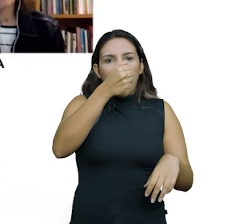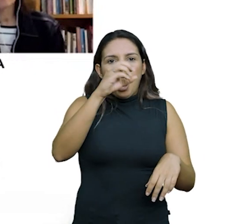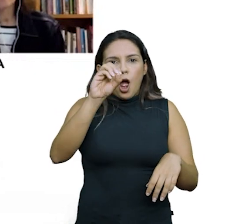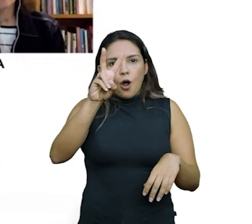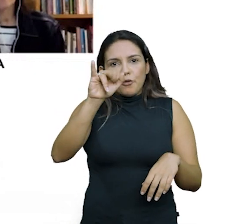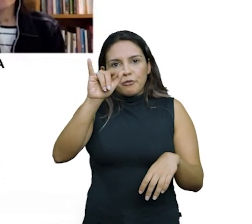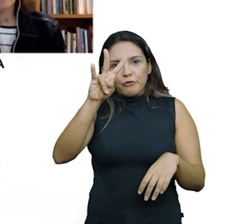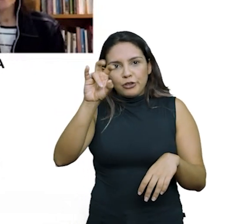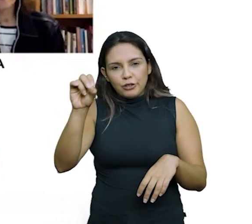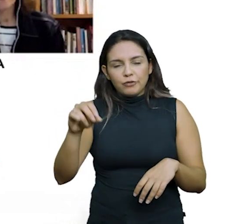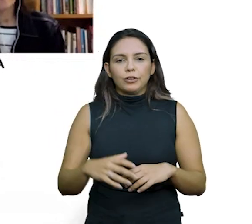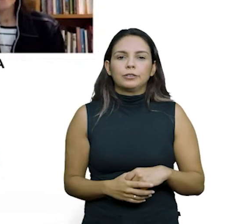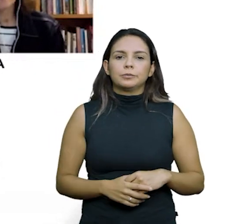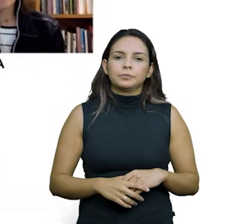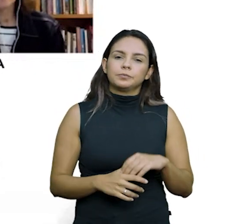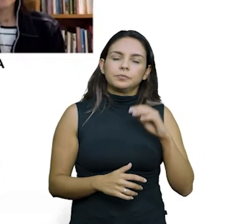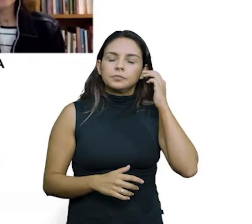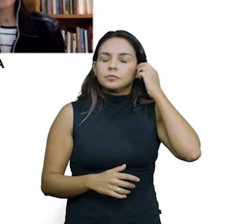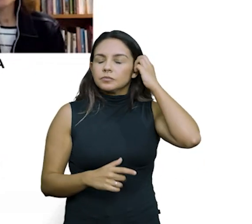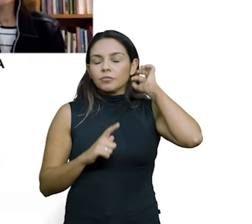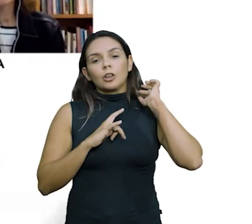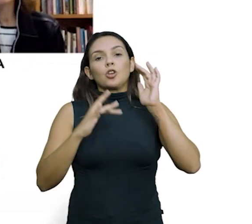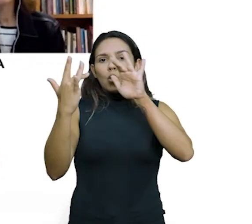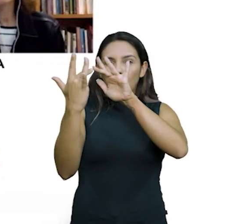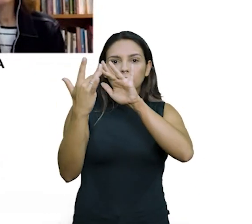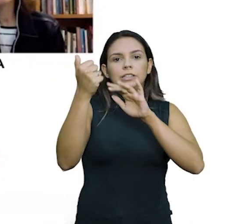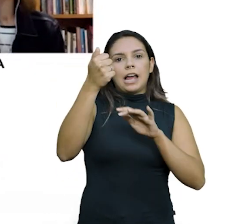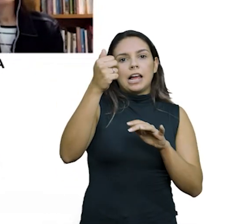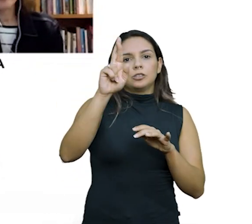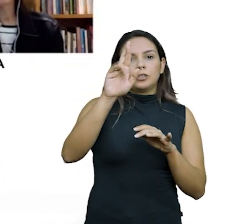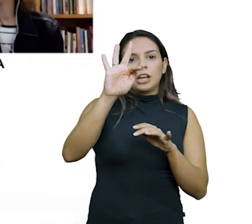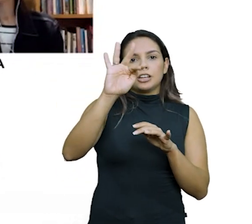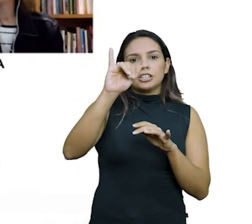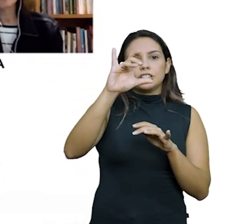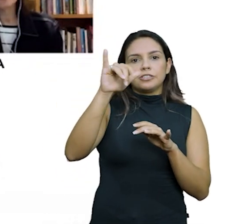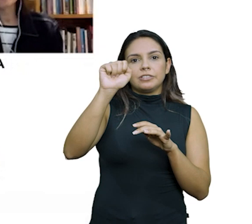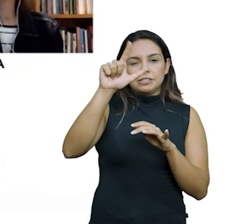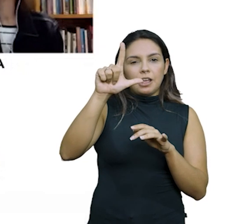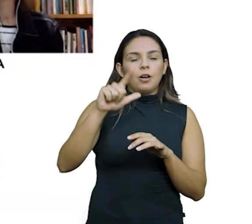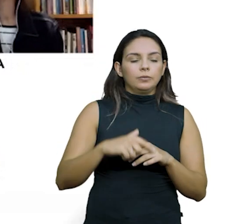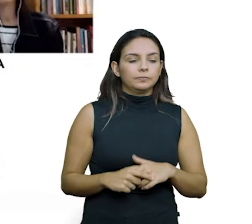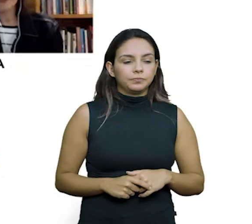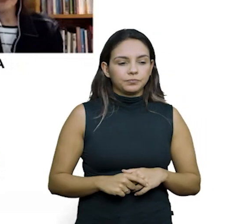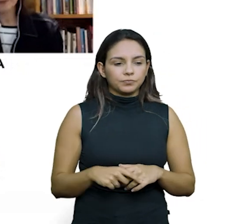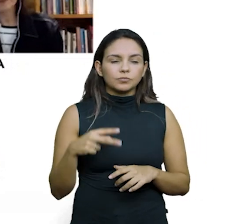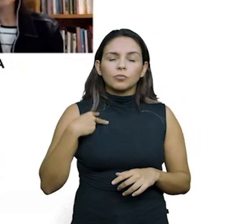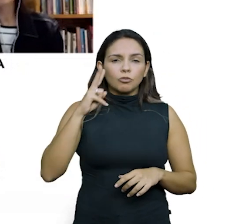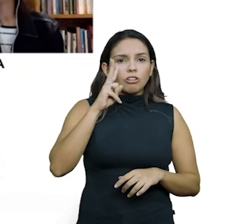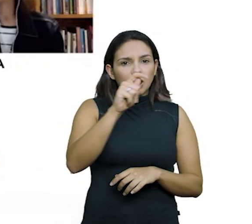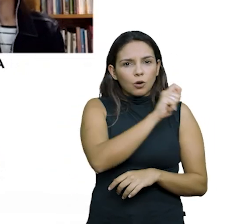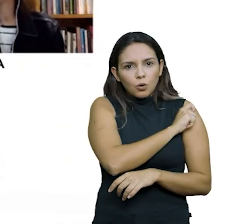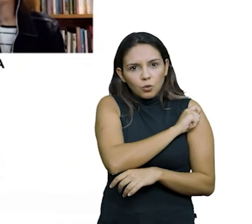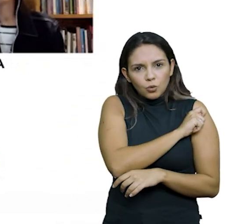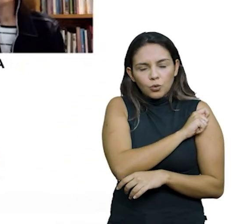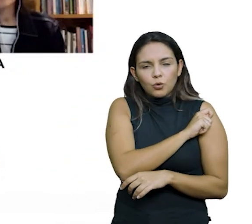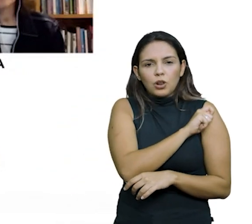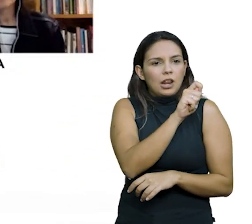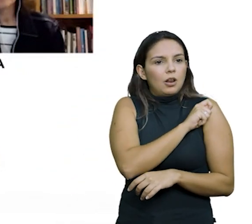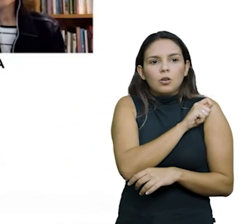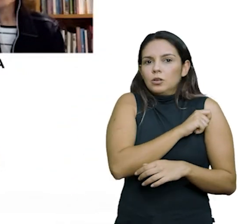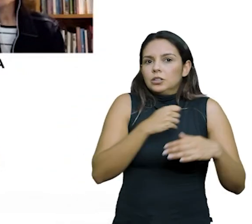contato artificial que talvez eu nem esteja compreendendo muito bem como eles estão lidando. Porque eu vi